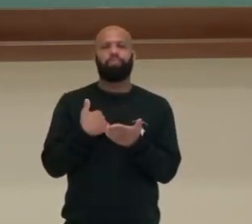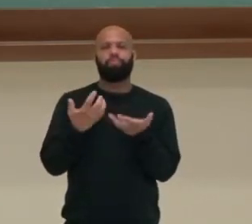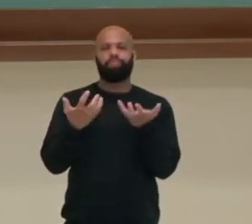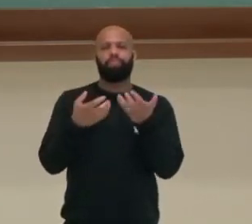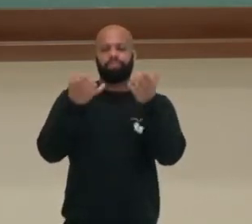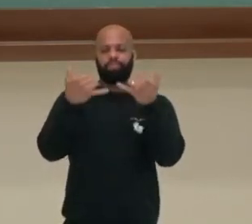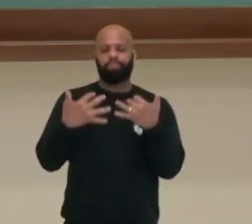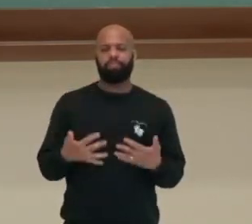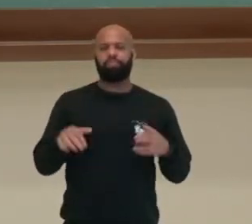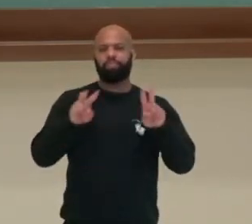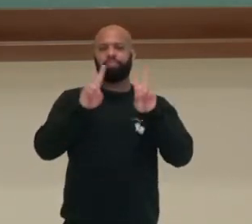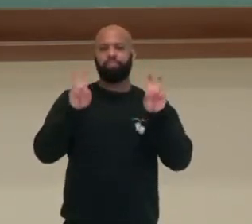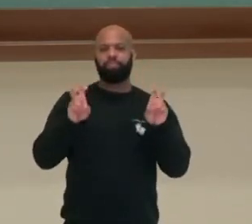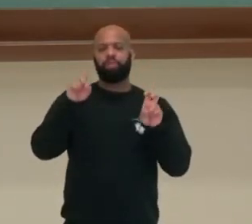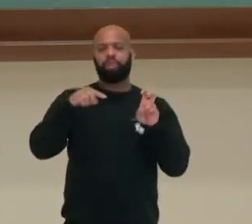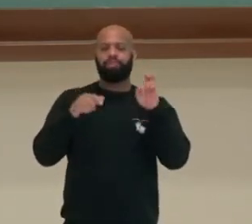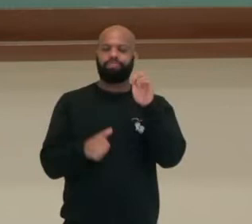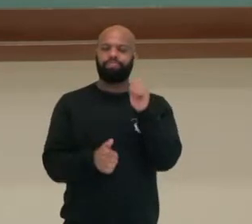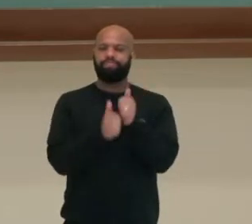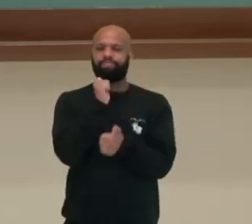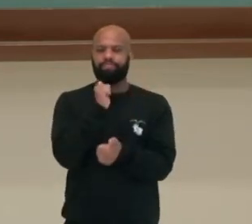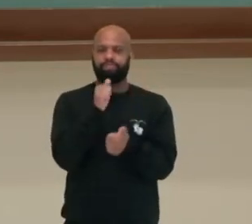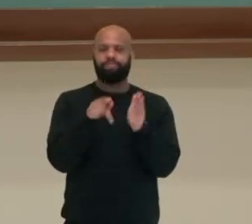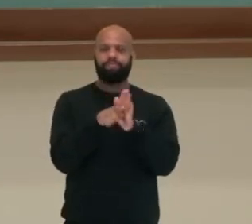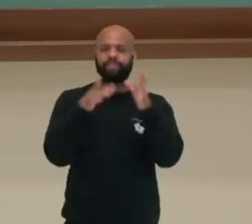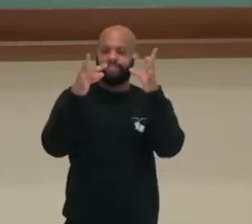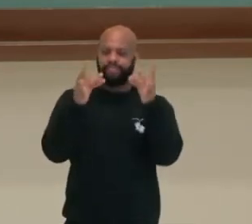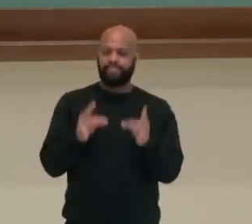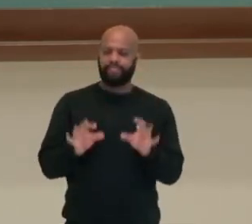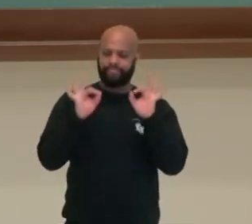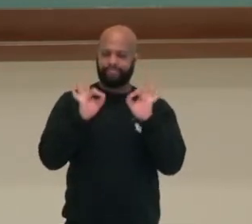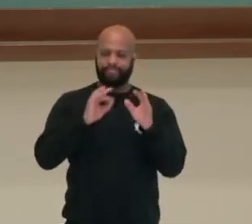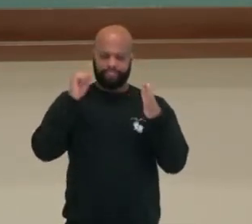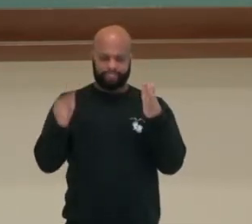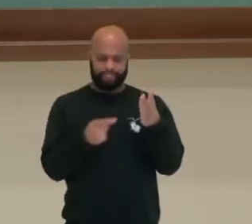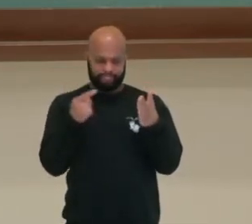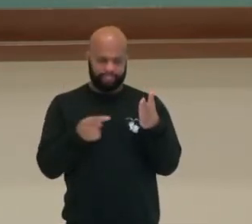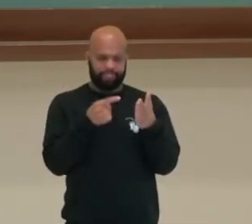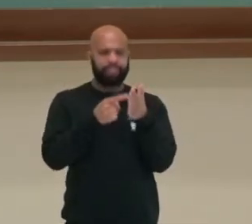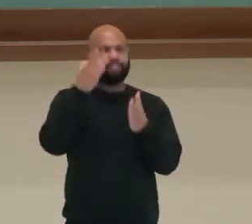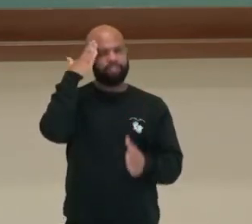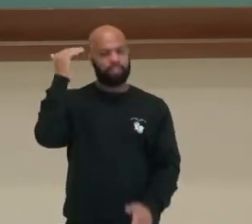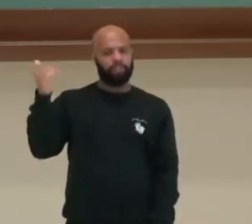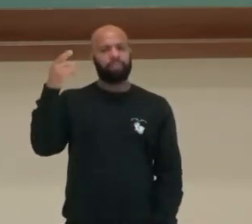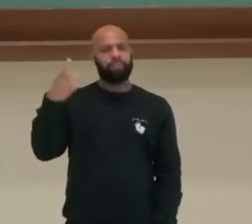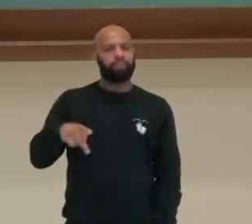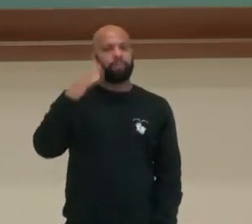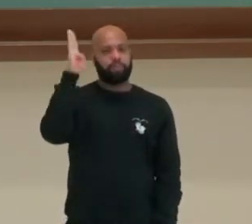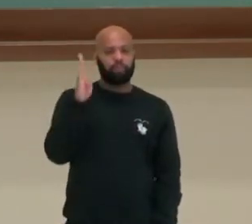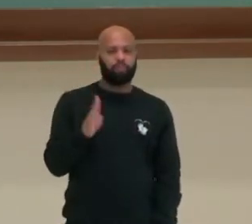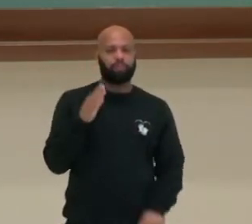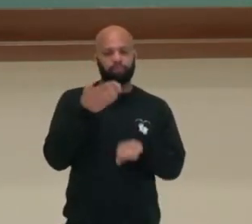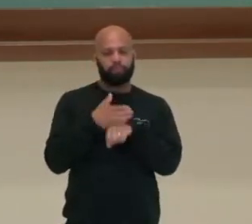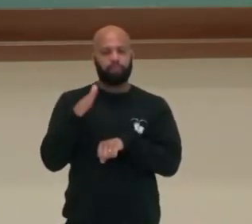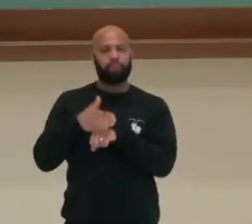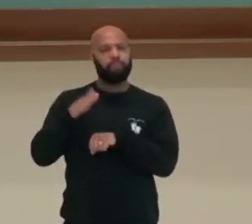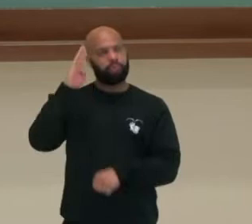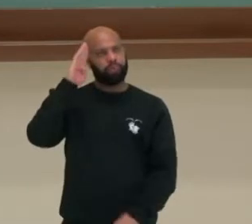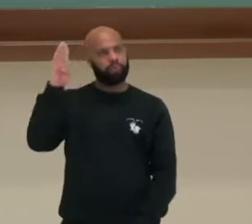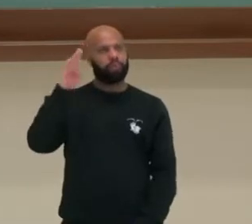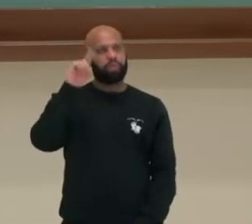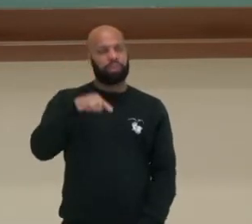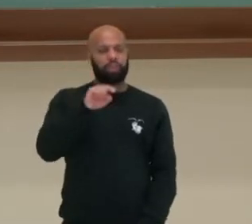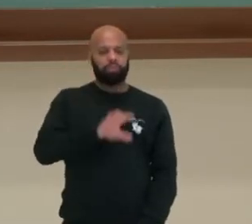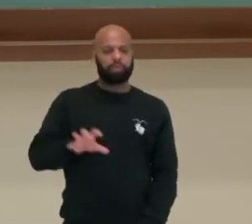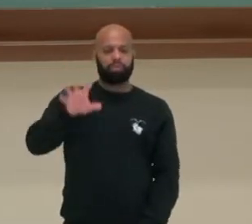vocês sobre um esporte de precisão muito conhecido aqui no Brasil, muito praticado, principalmente na